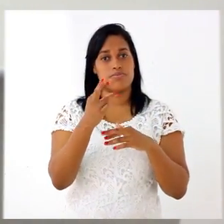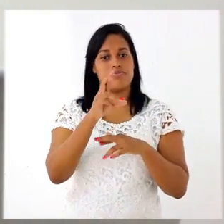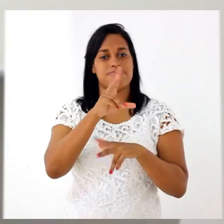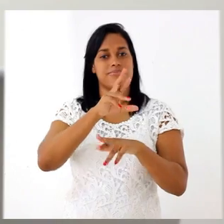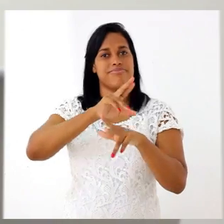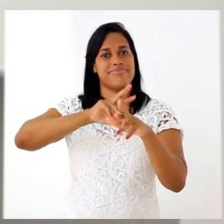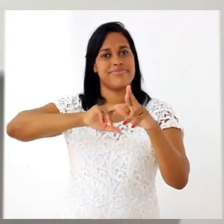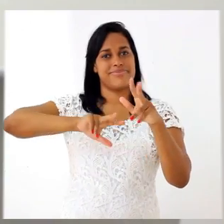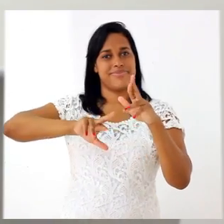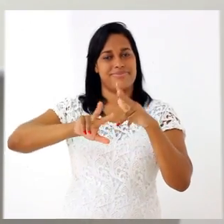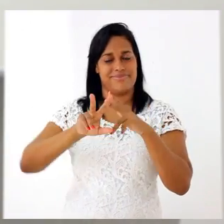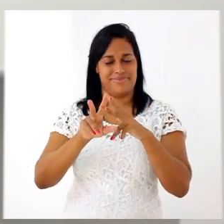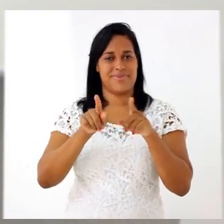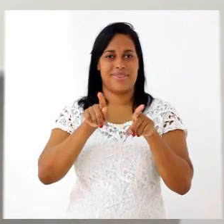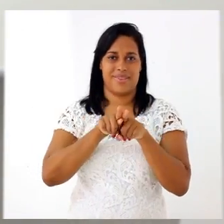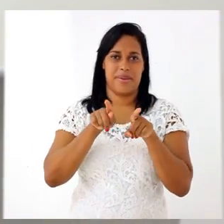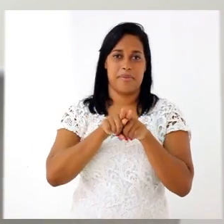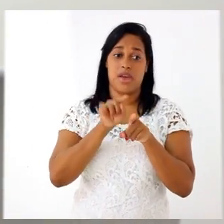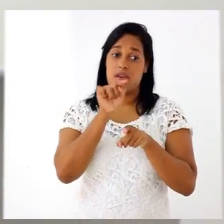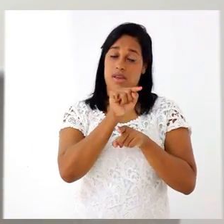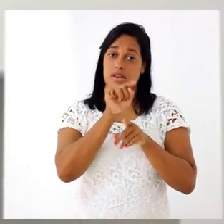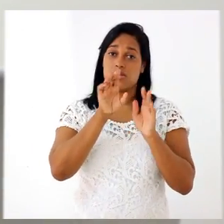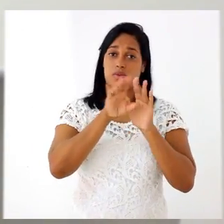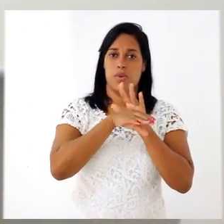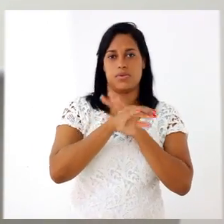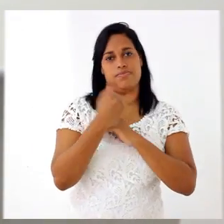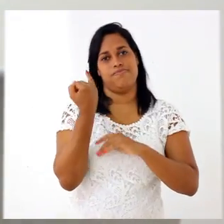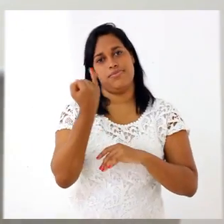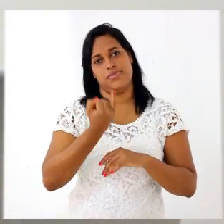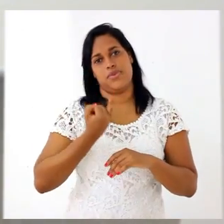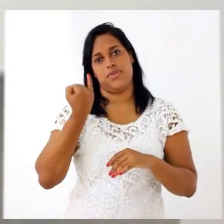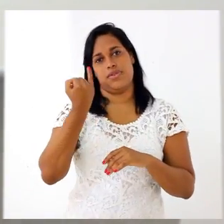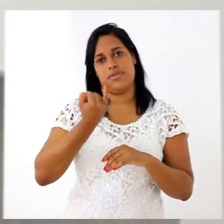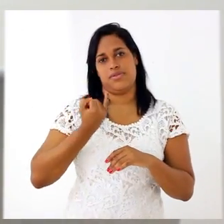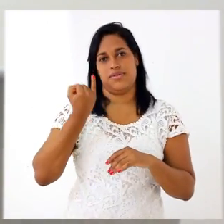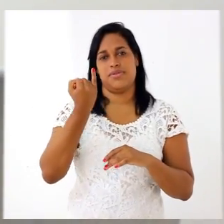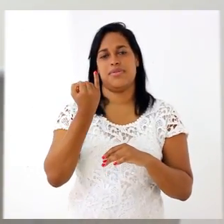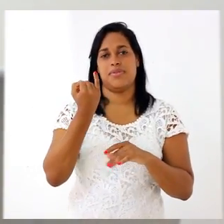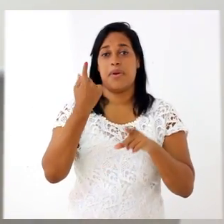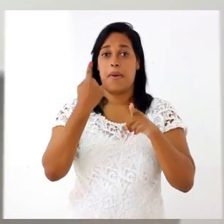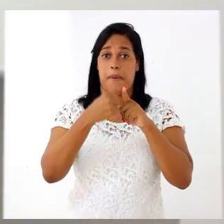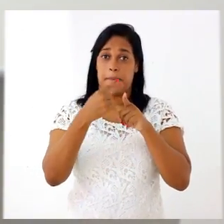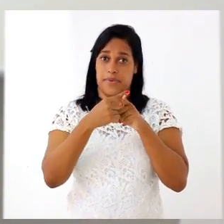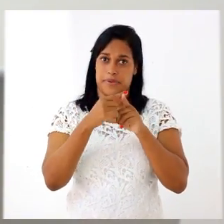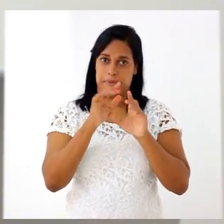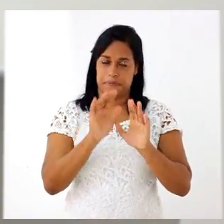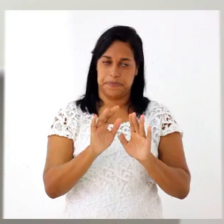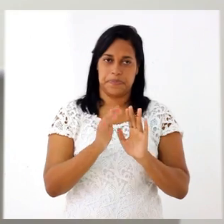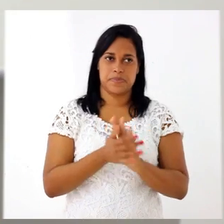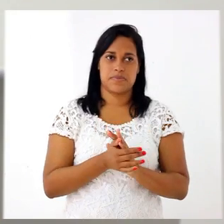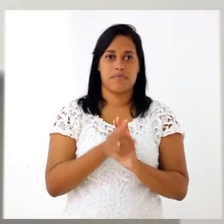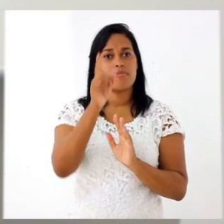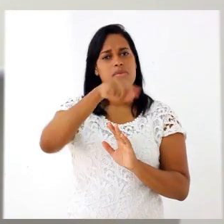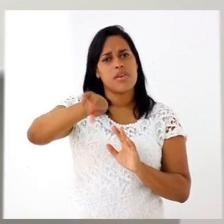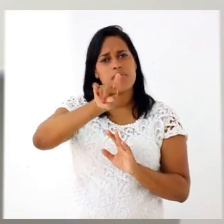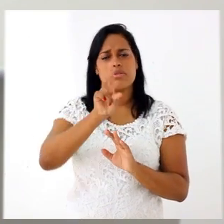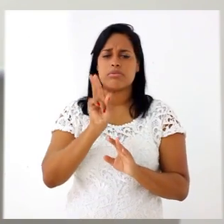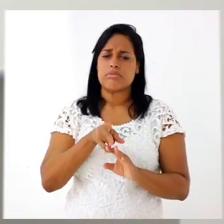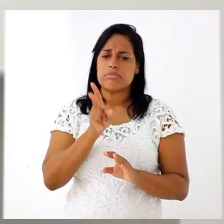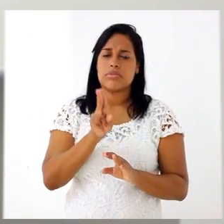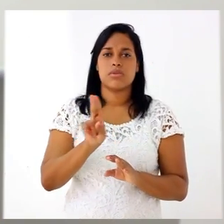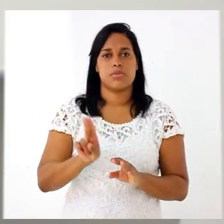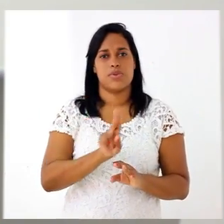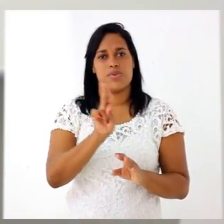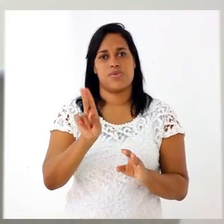derivados. Esse conceito é muito importante, porque você normalmente utiliza bastante